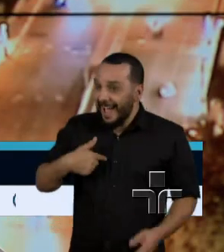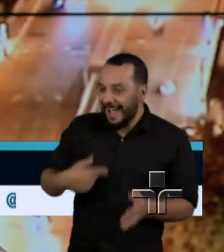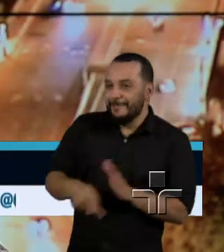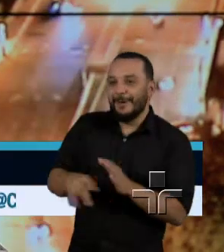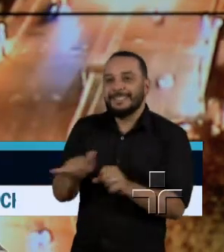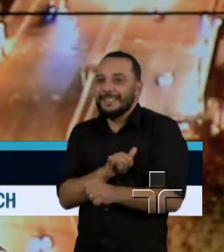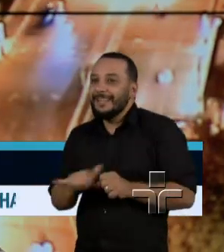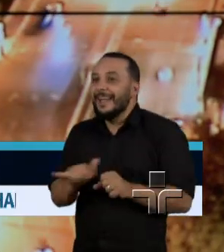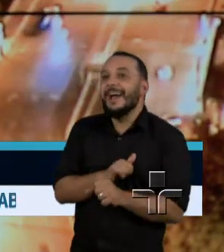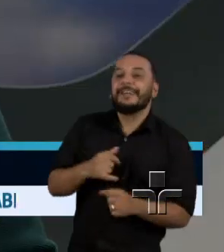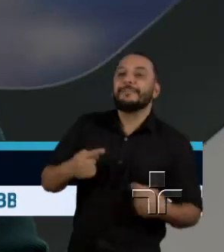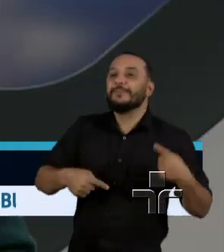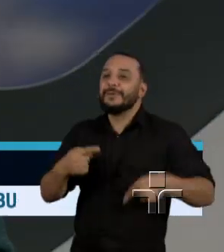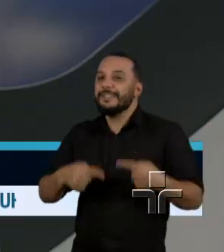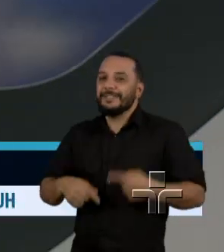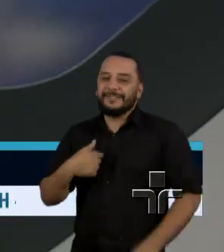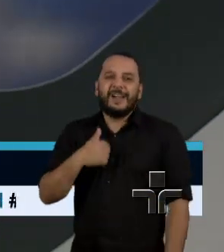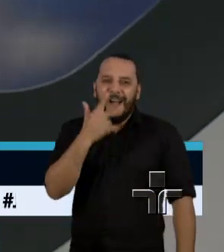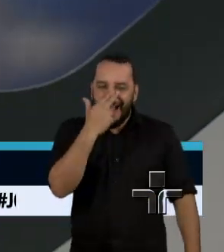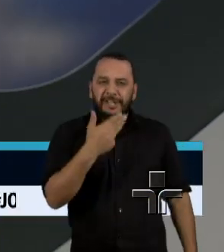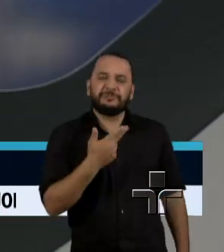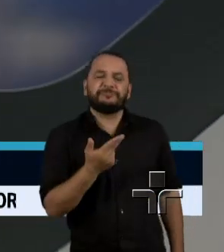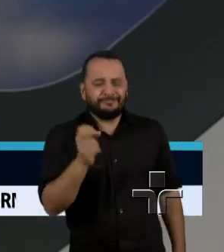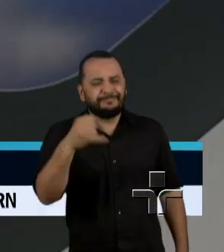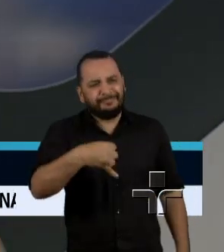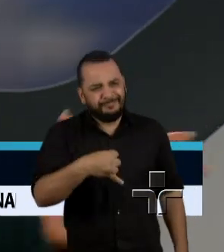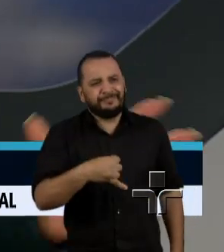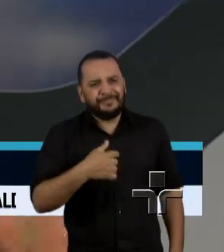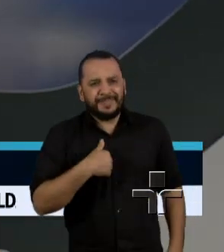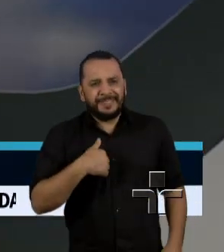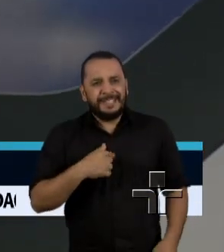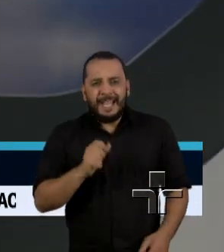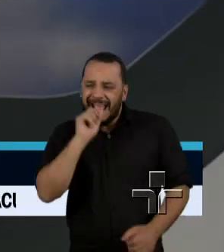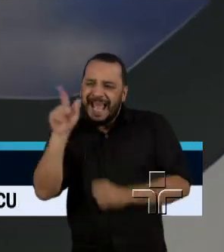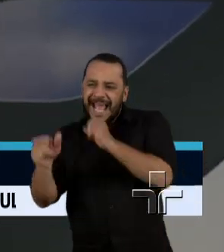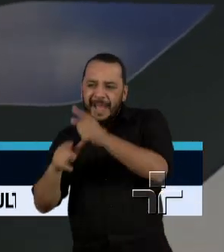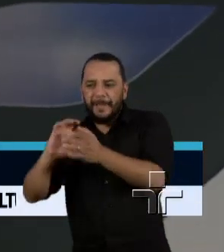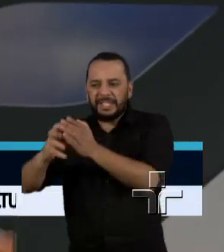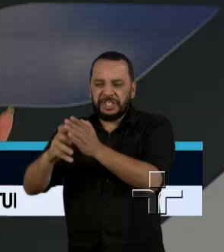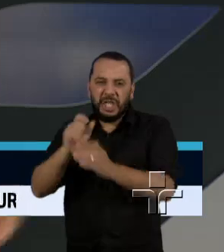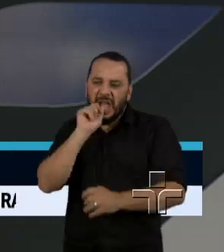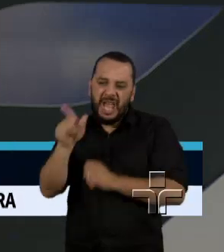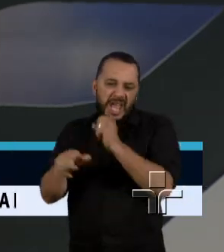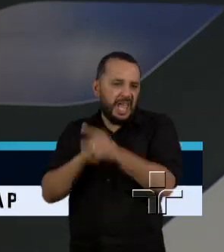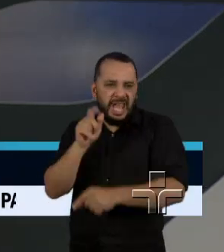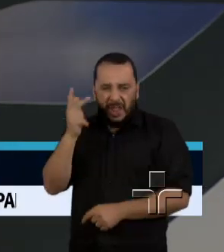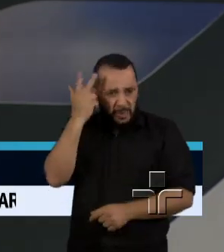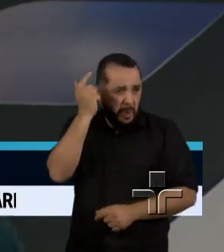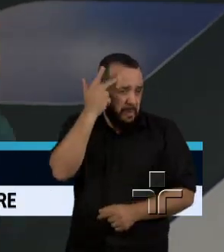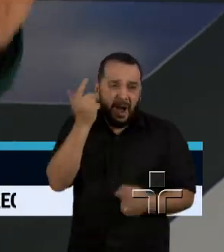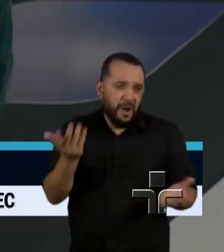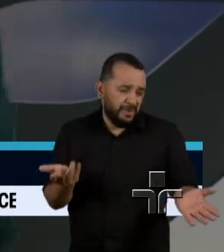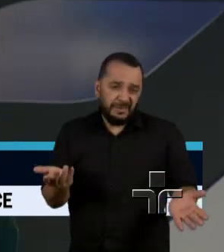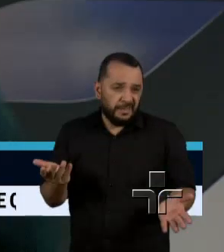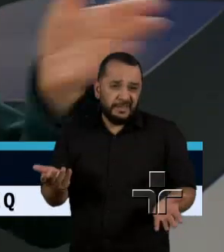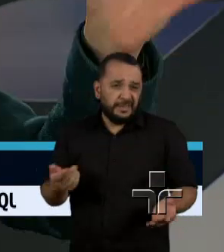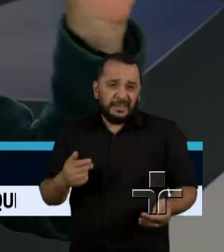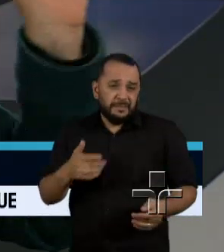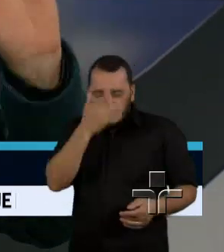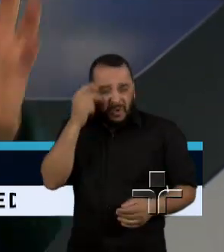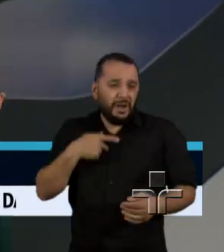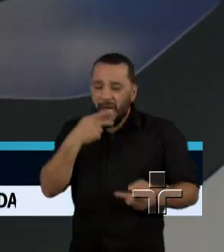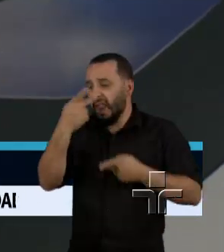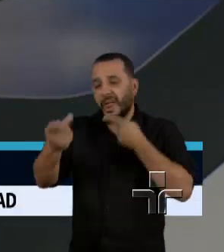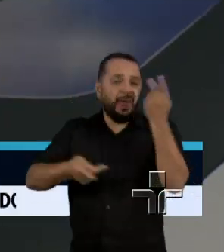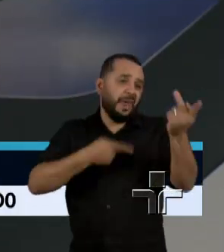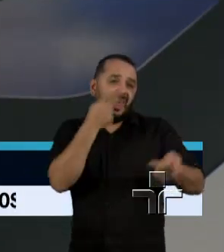dele? Eu acho que sim. Na verdade, criticar o outro, ninguém tem compromisso com o que fala, né? Eles falam